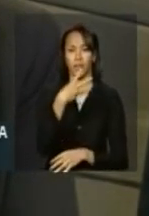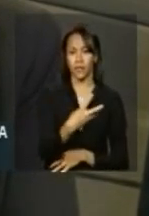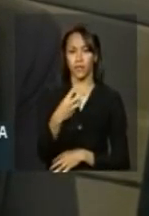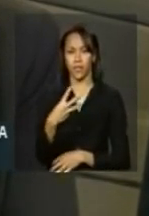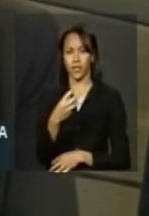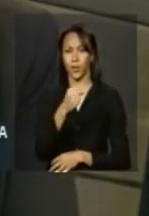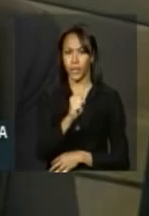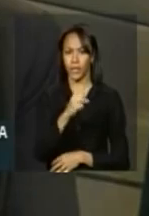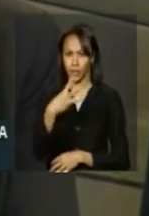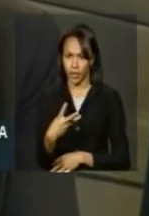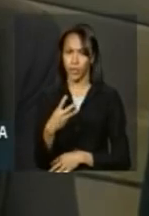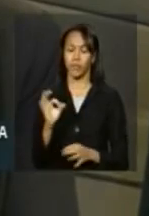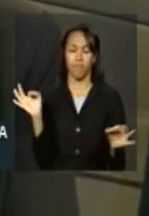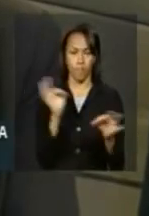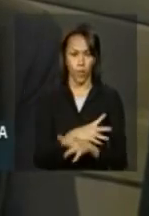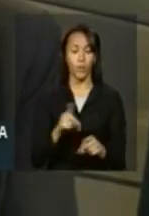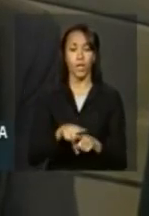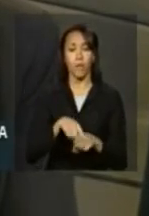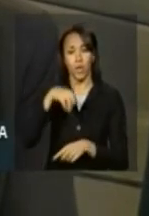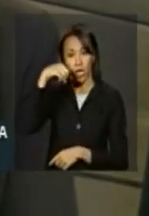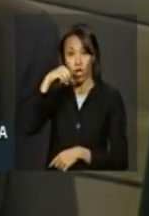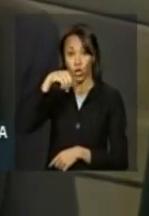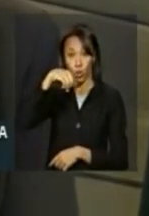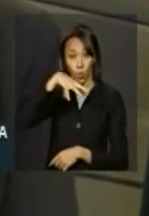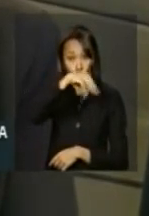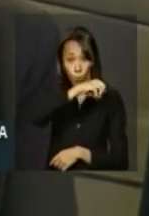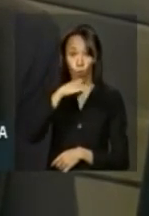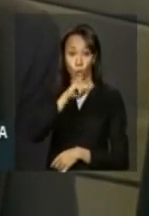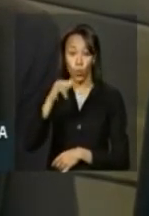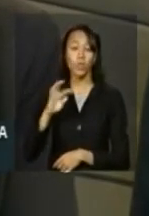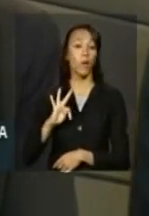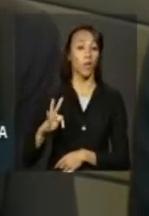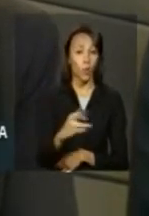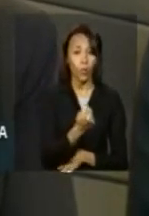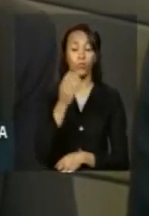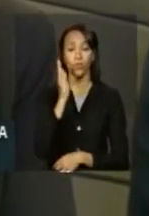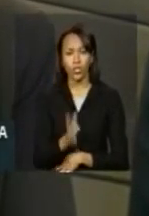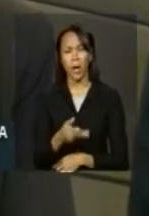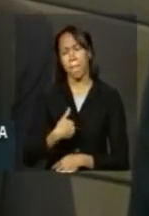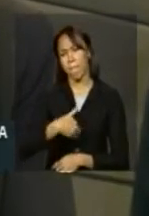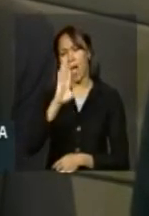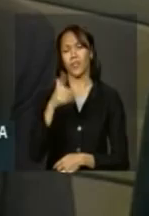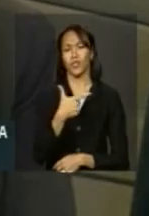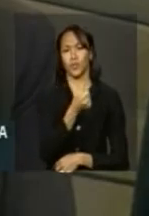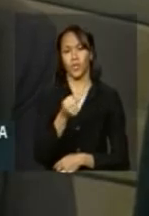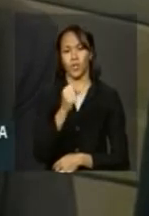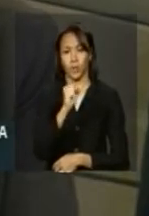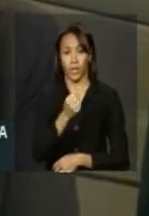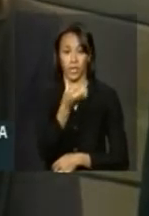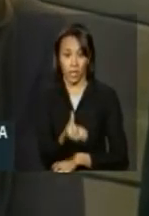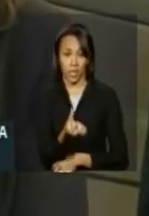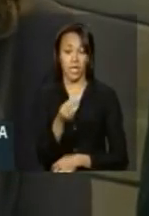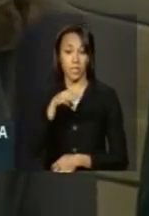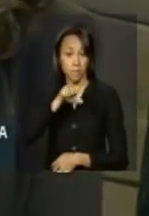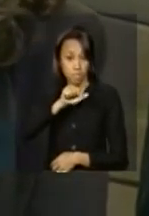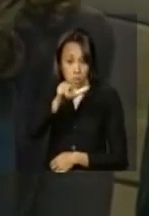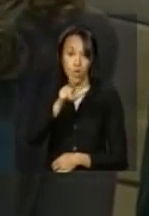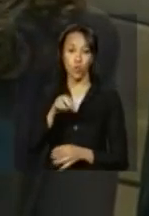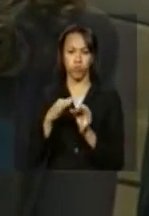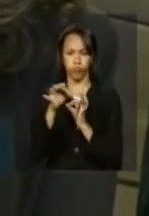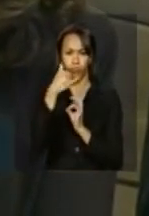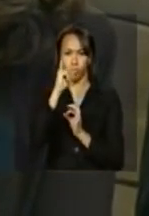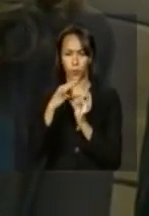383 empreendimentos e o Luz para Todos realizou, nesse um ano e meio, mais de 286 mil ligações, o